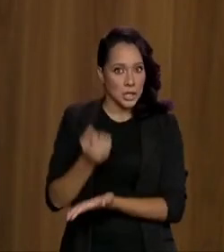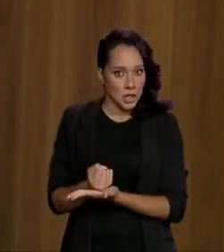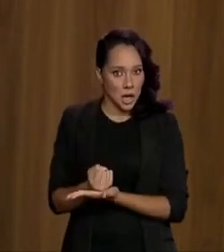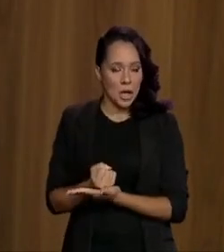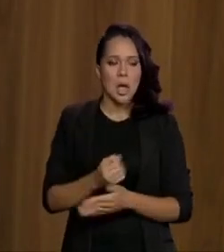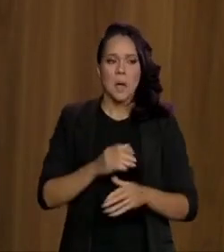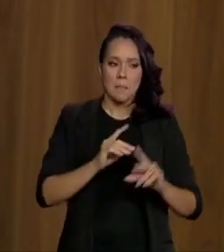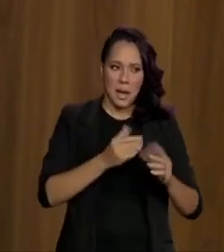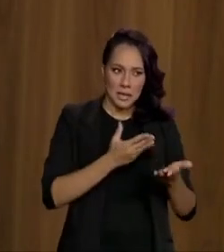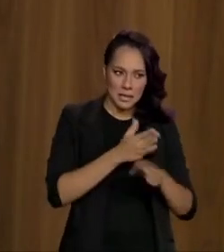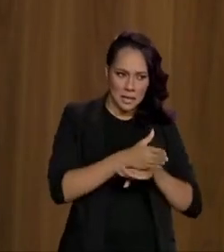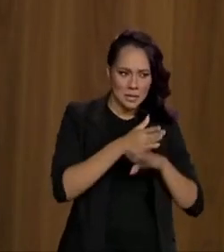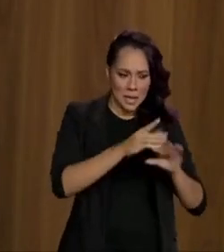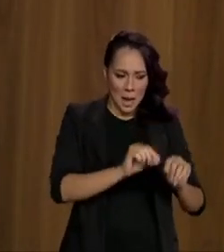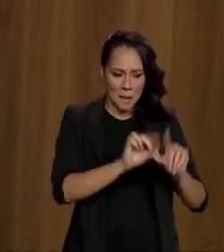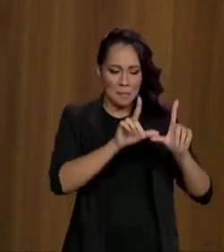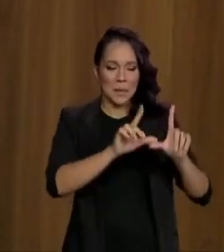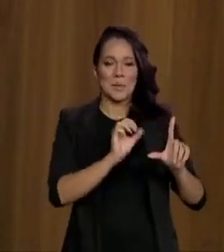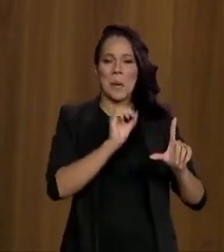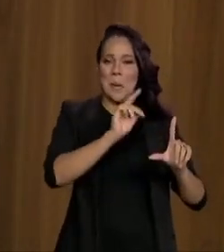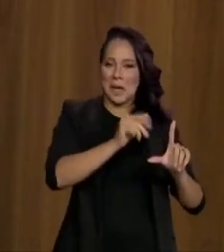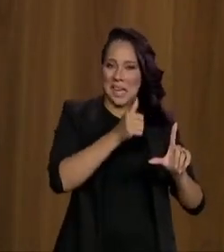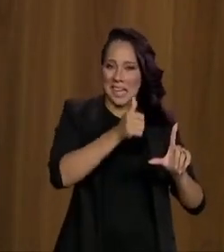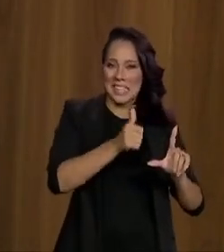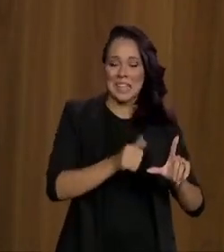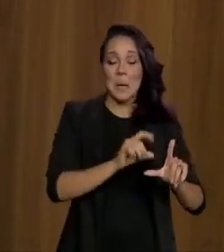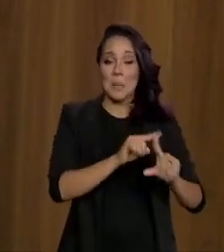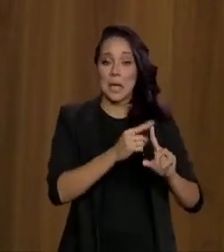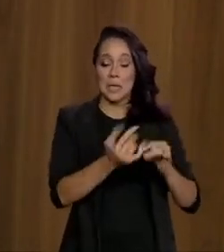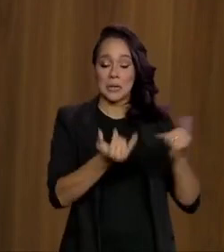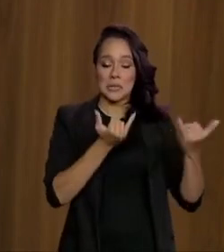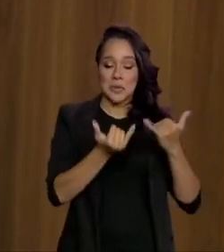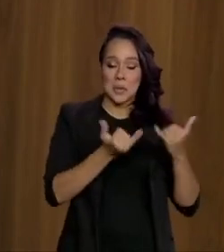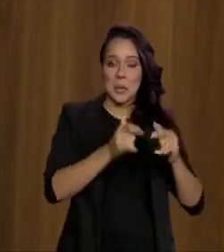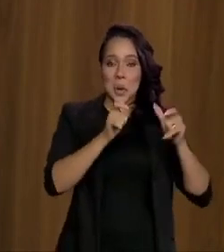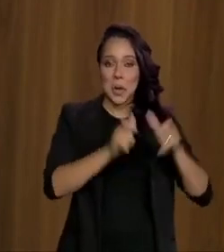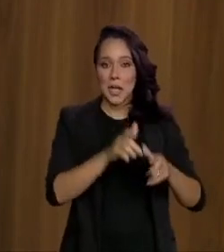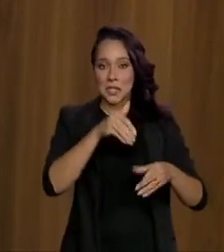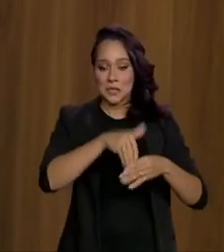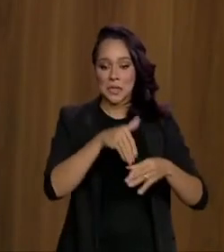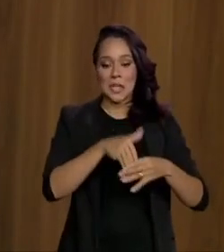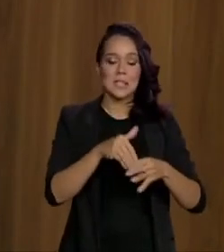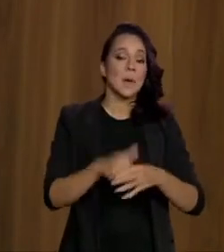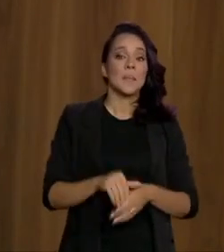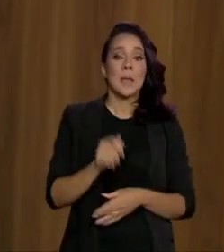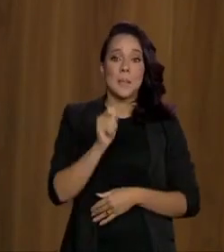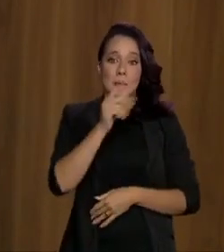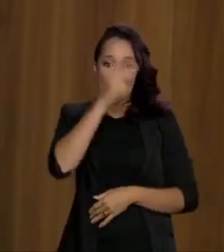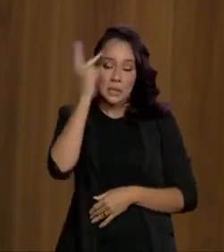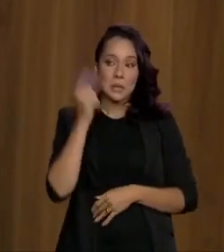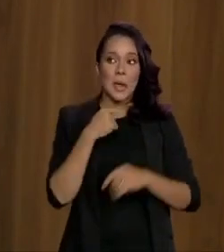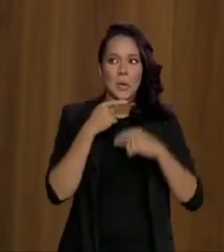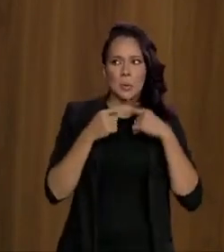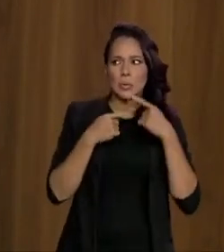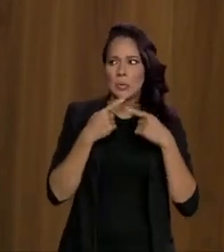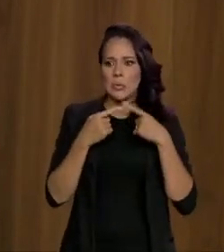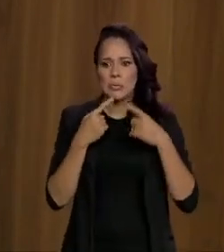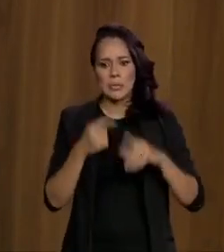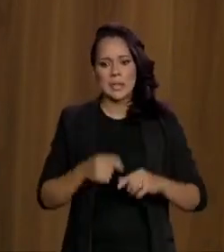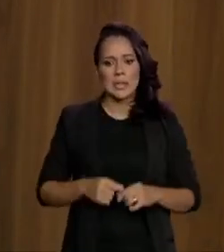para acessar, claro, né? Lá você tem todas as informações, local de votação para quem ainda tem alguma